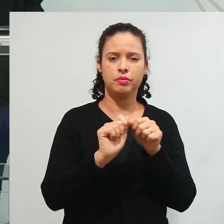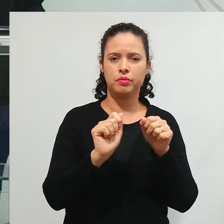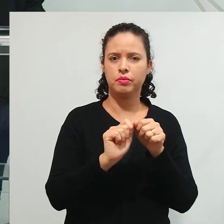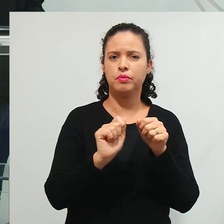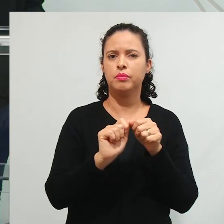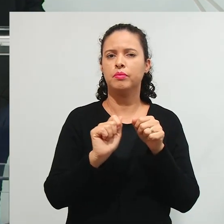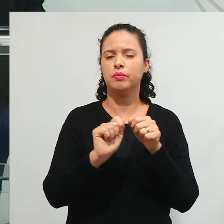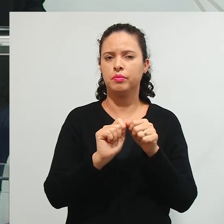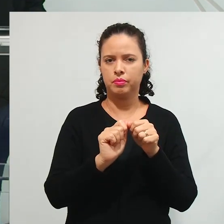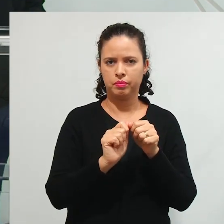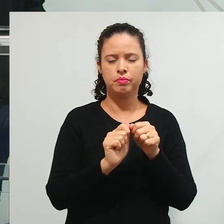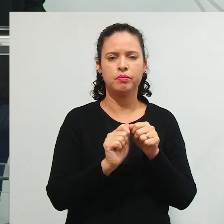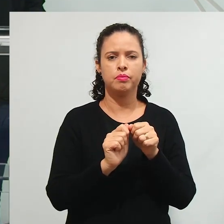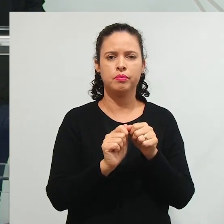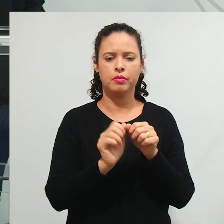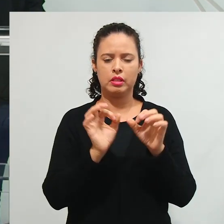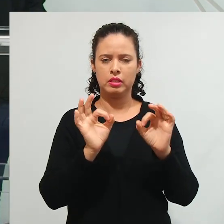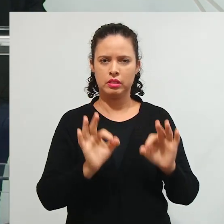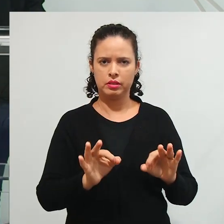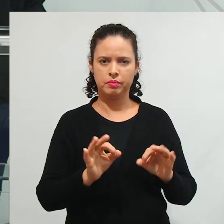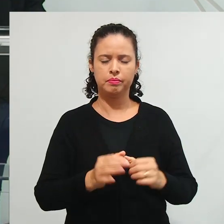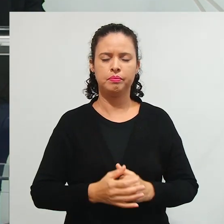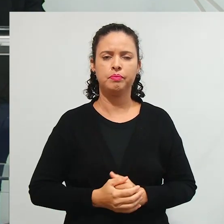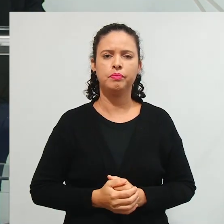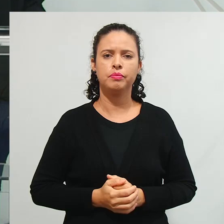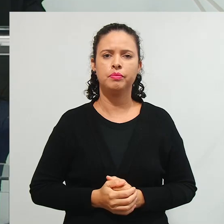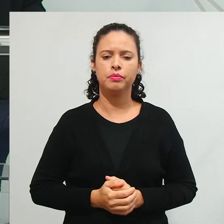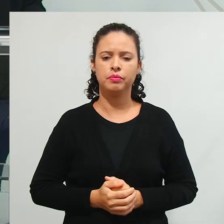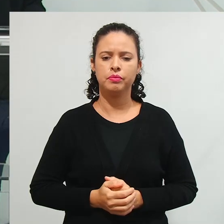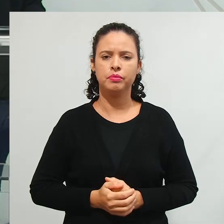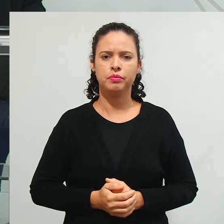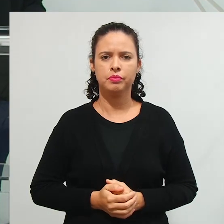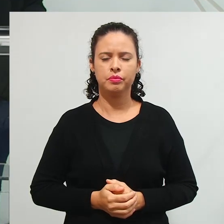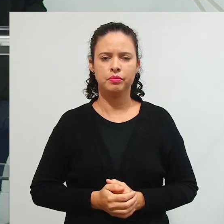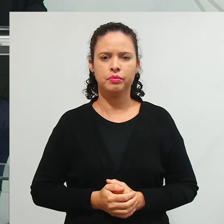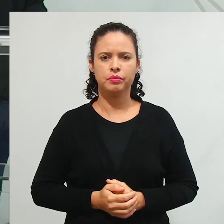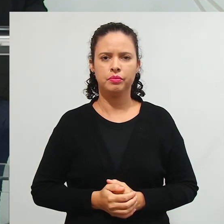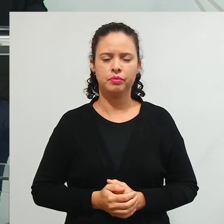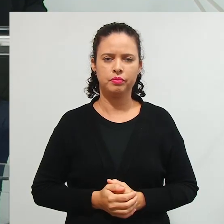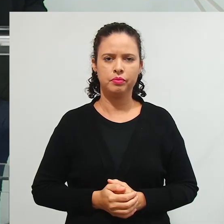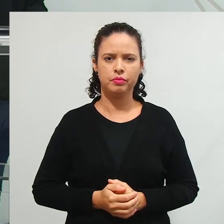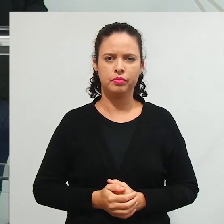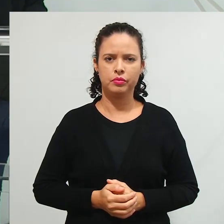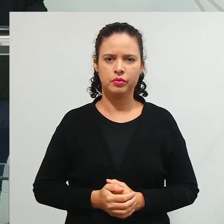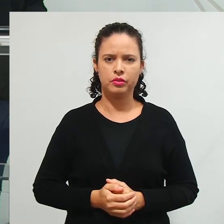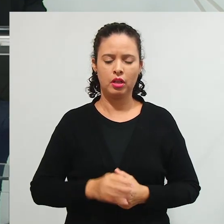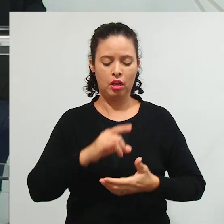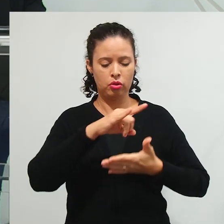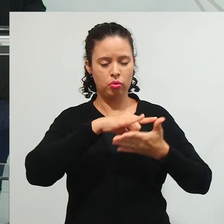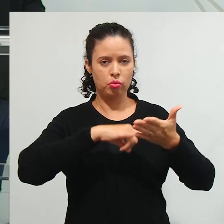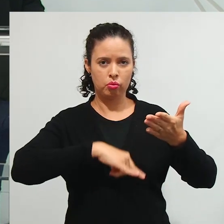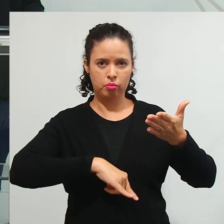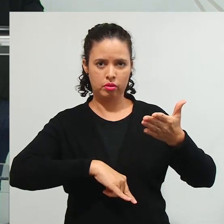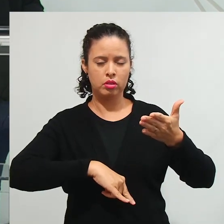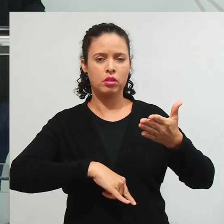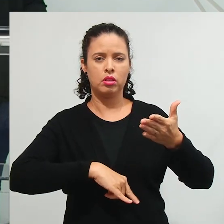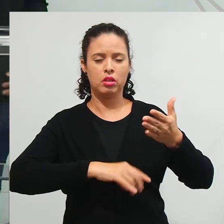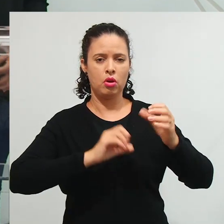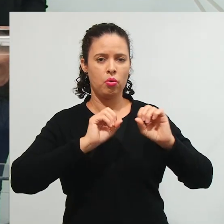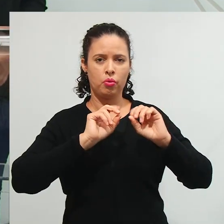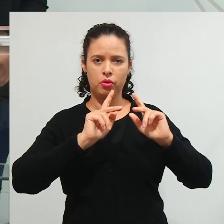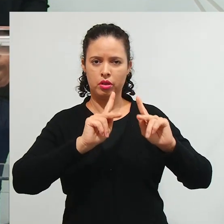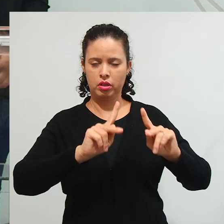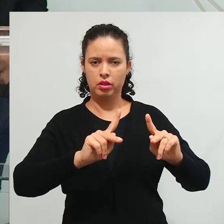foram realmente prestados, certo? E a documentação fiscal